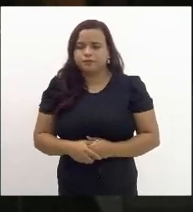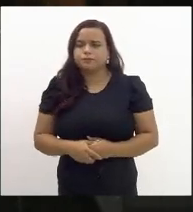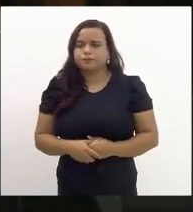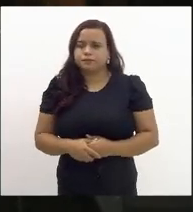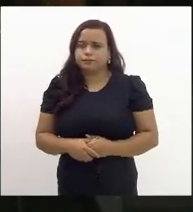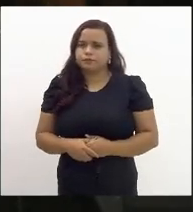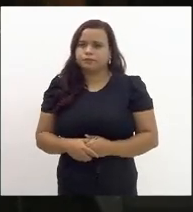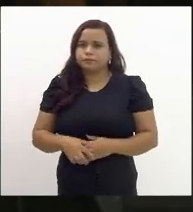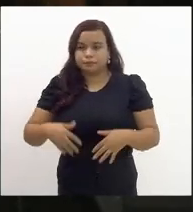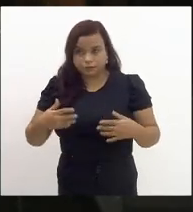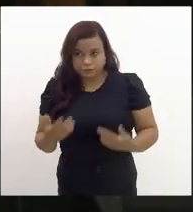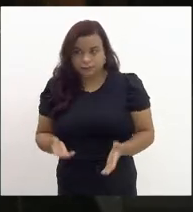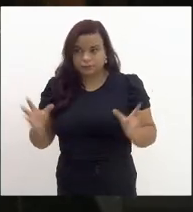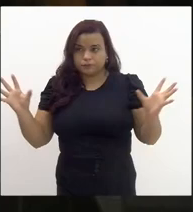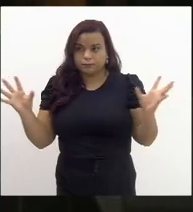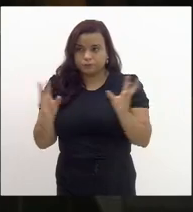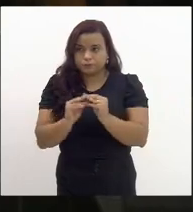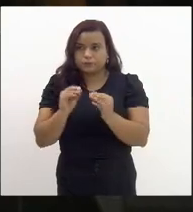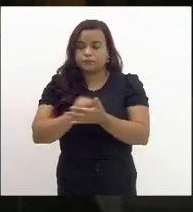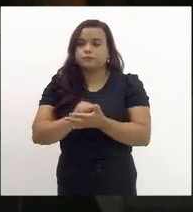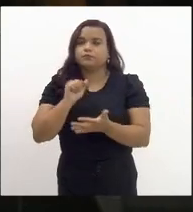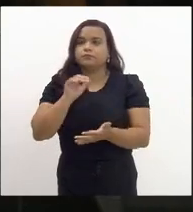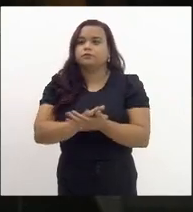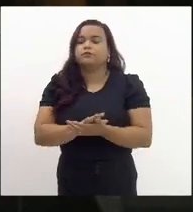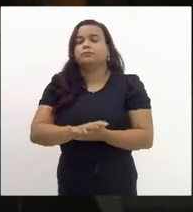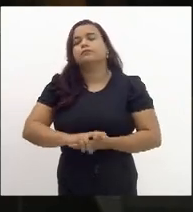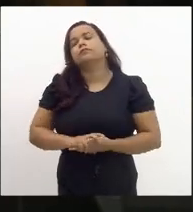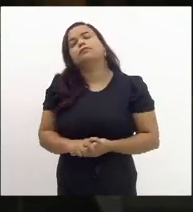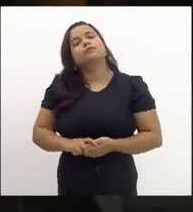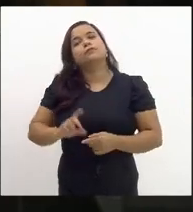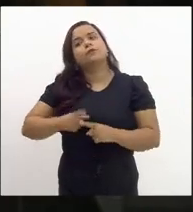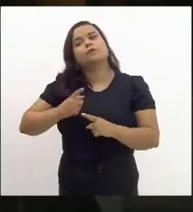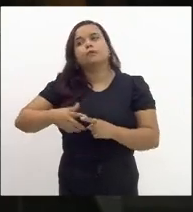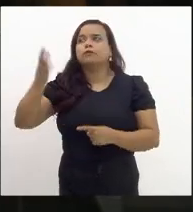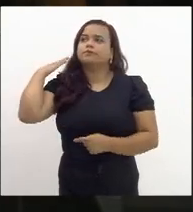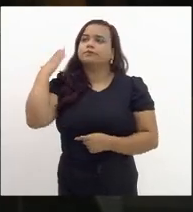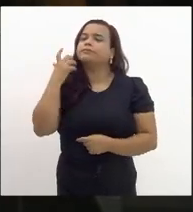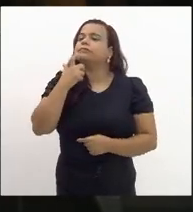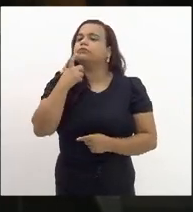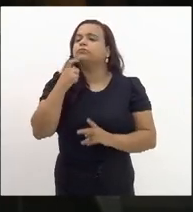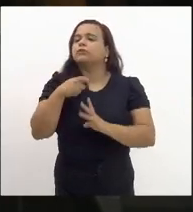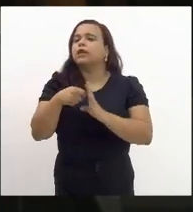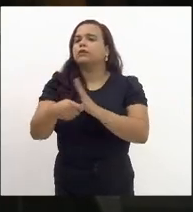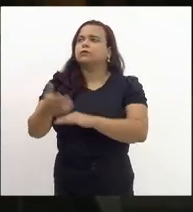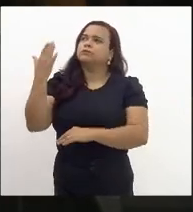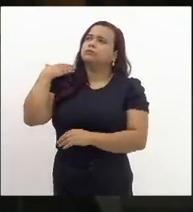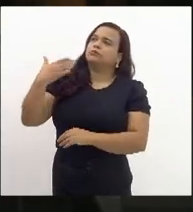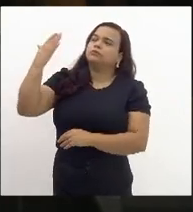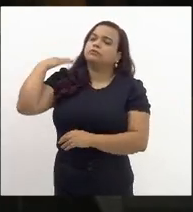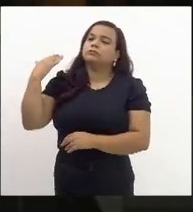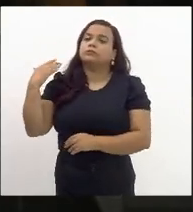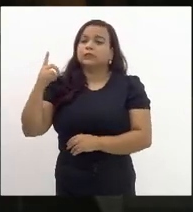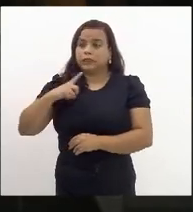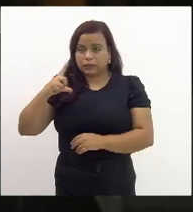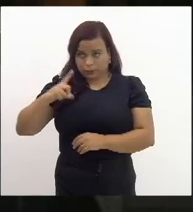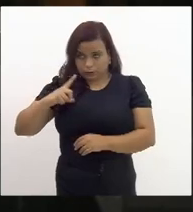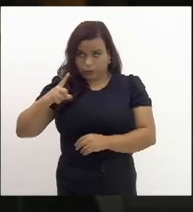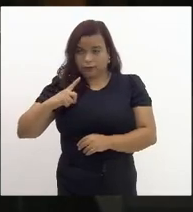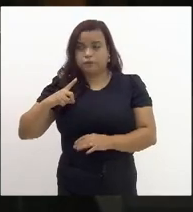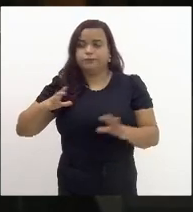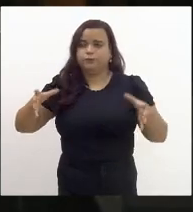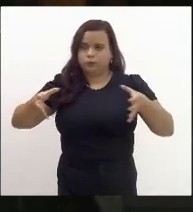Então, fazendo esse registro, porque há uns meses atrás, nós fizemos uma